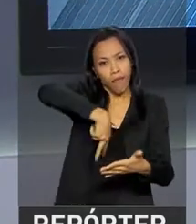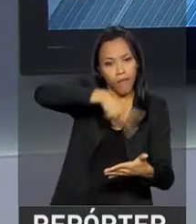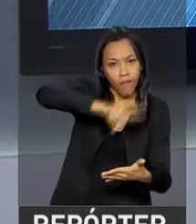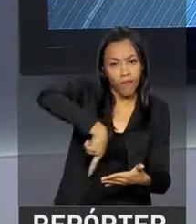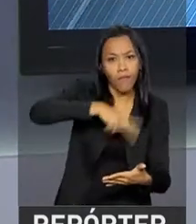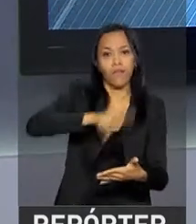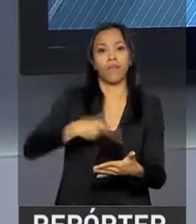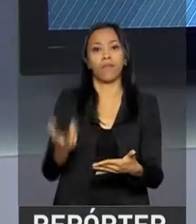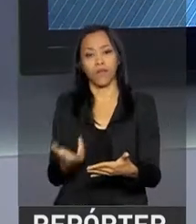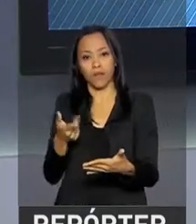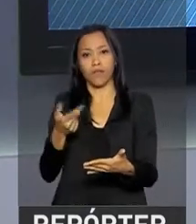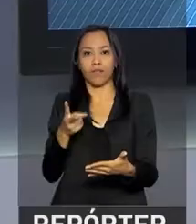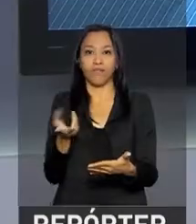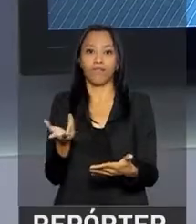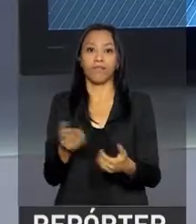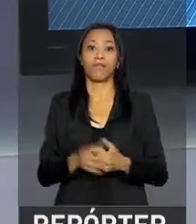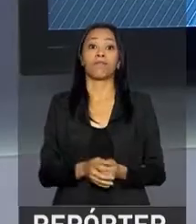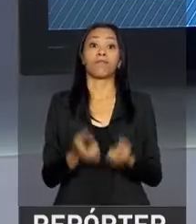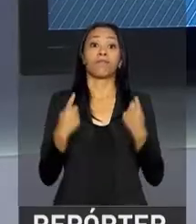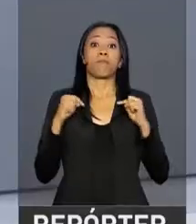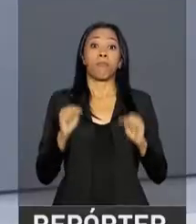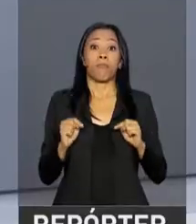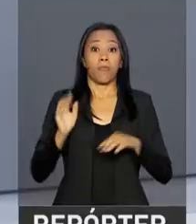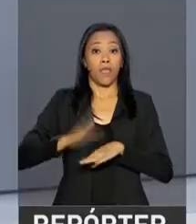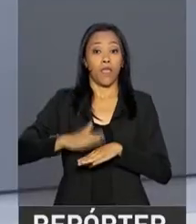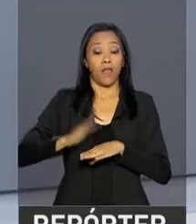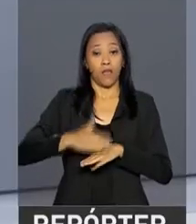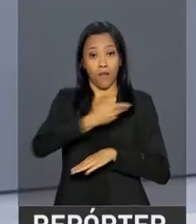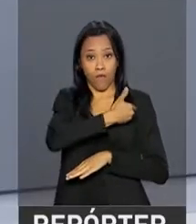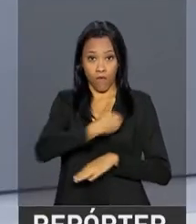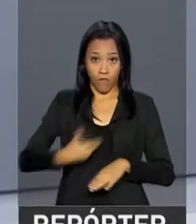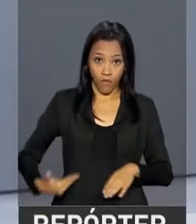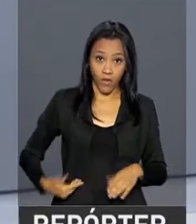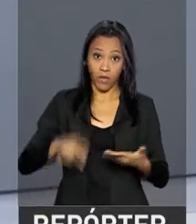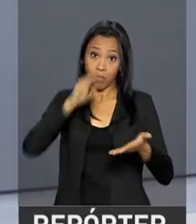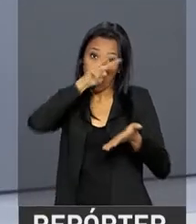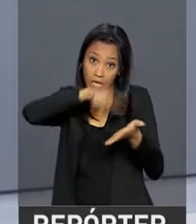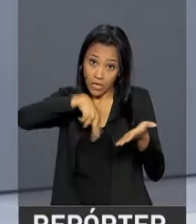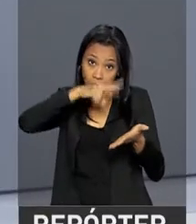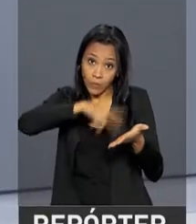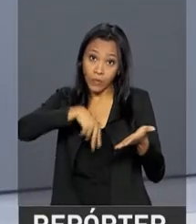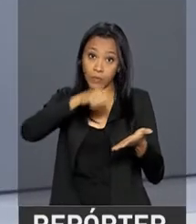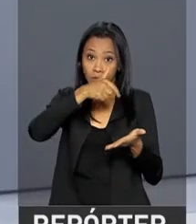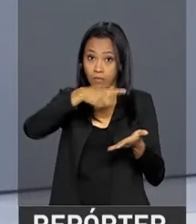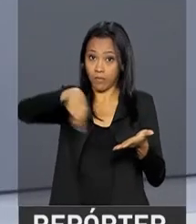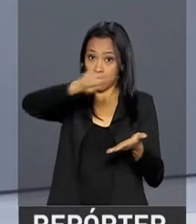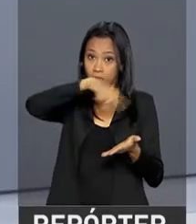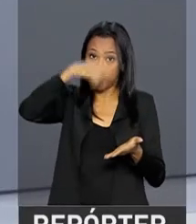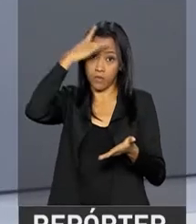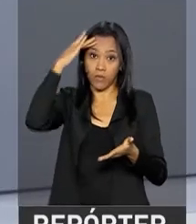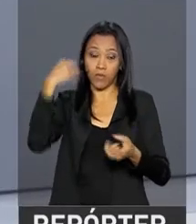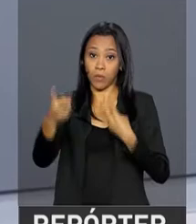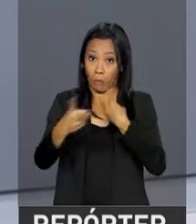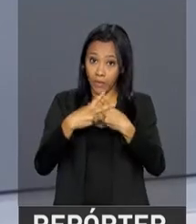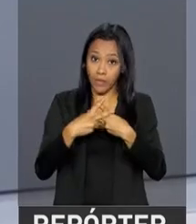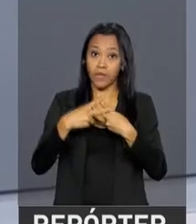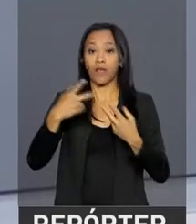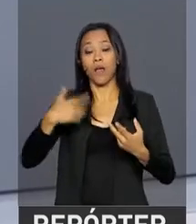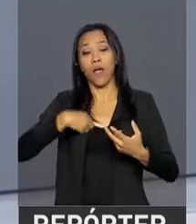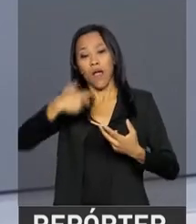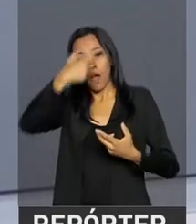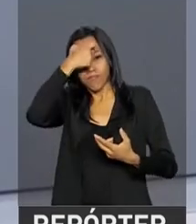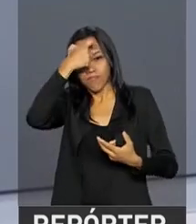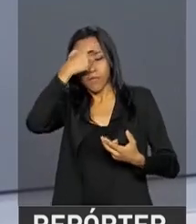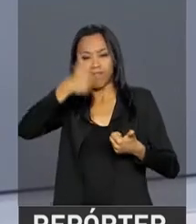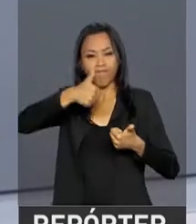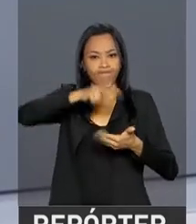sob custódia segundo o governo a leitura para o presidiário além de oferecer uma ocupação e ajudar no